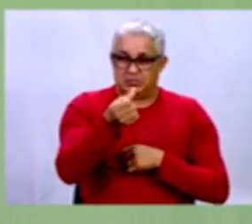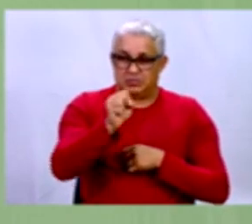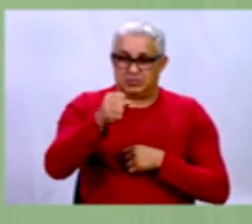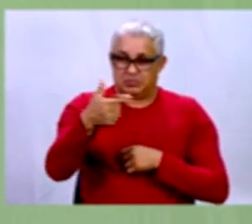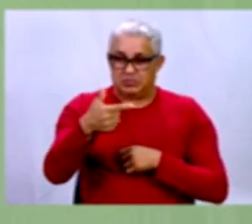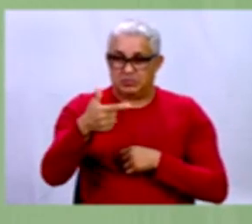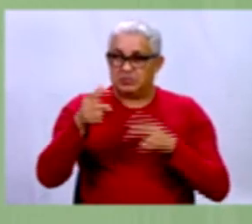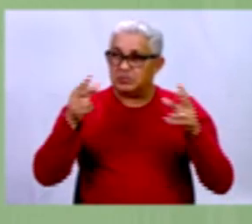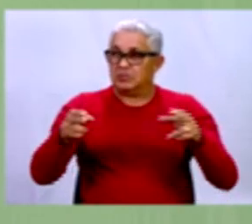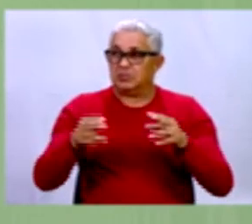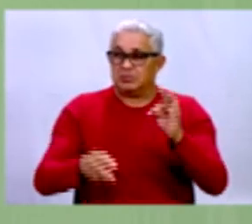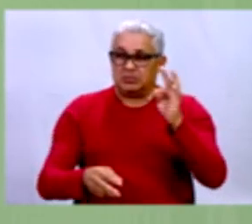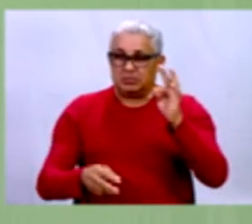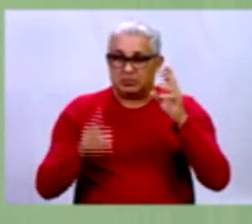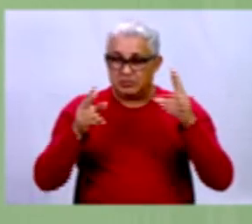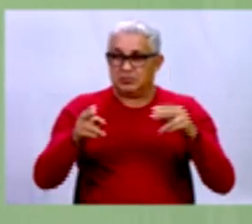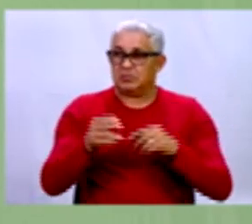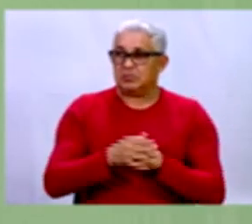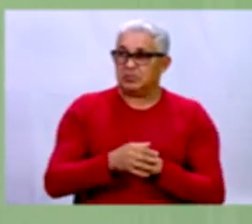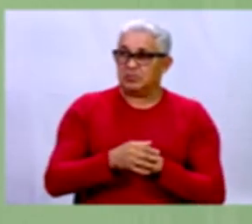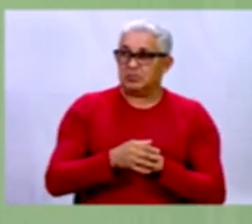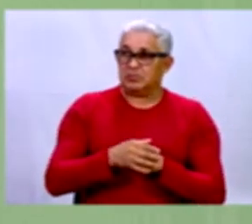a 236,55.